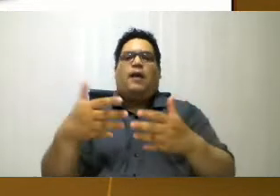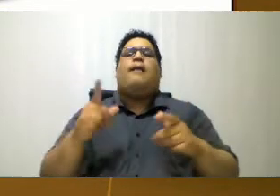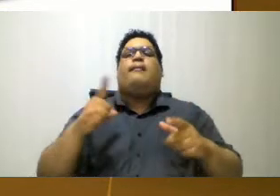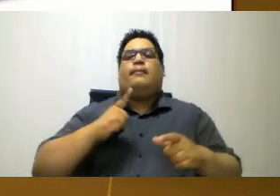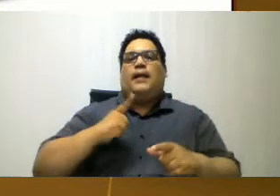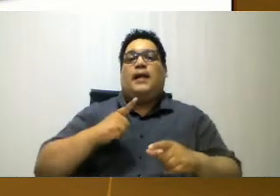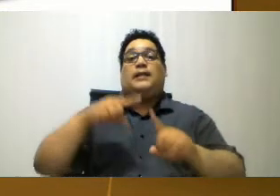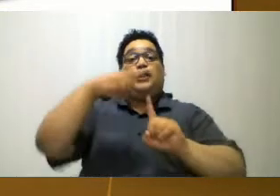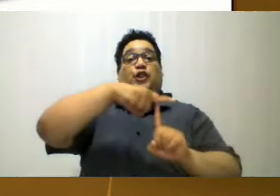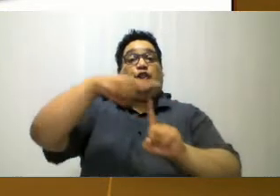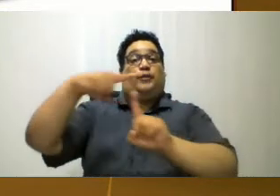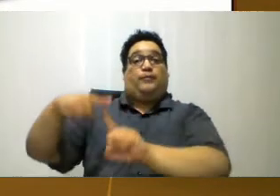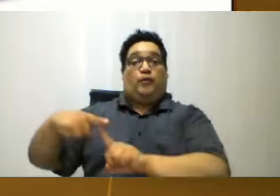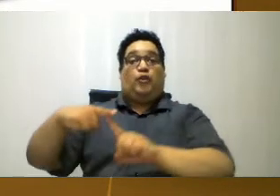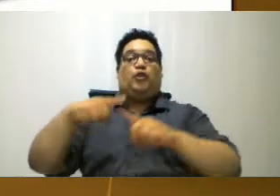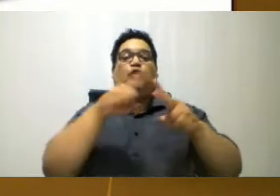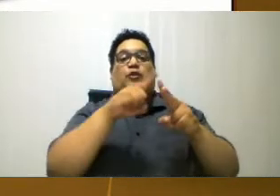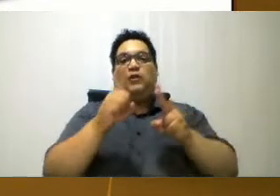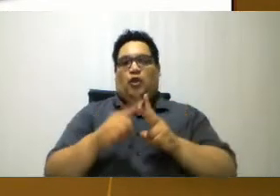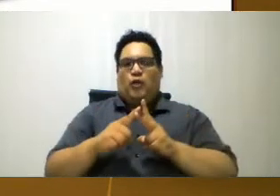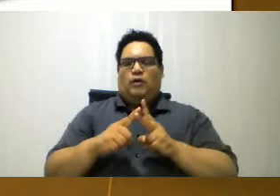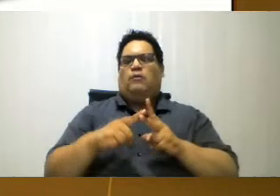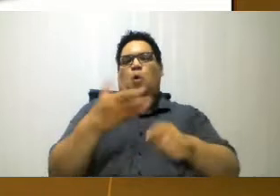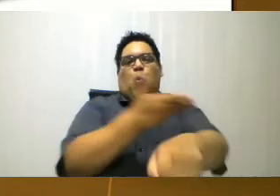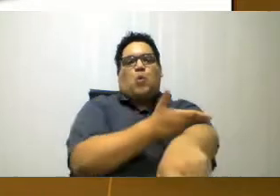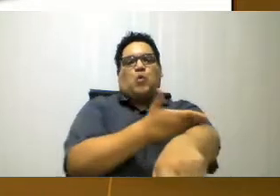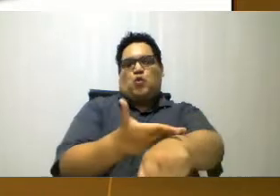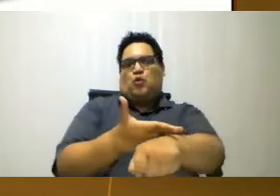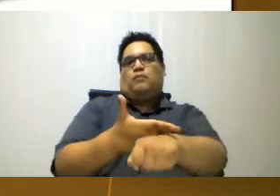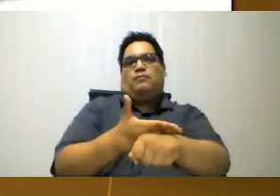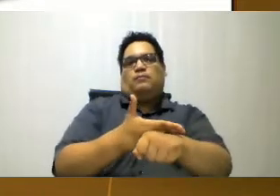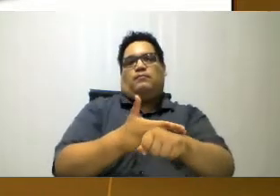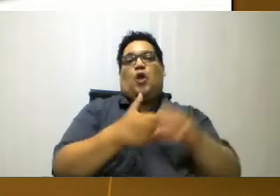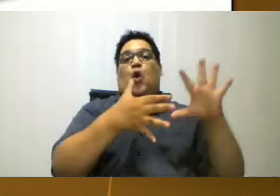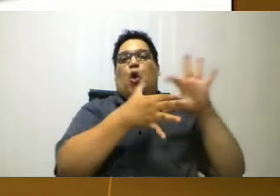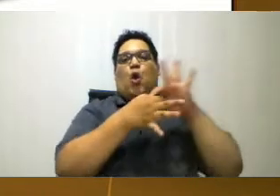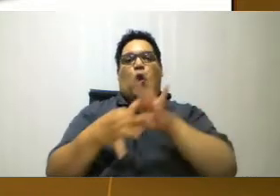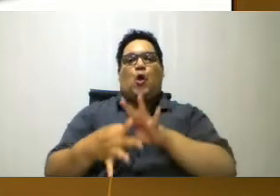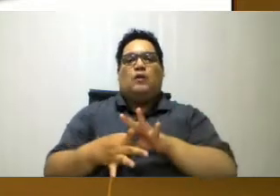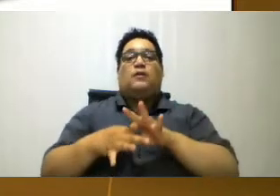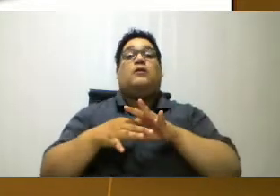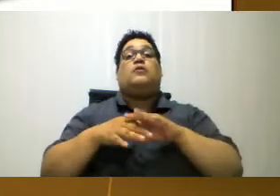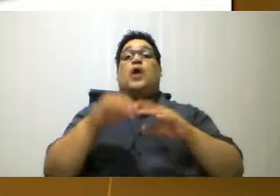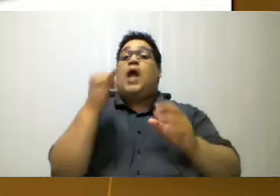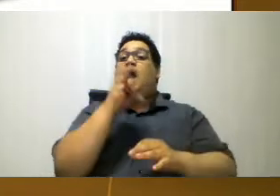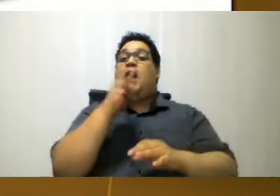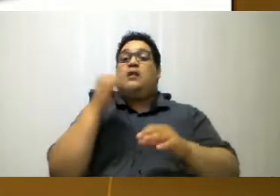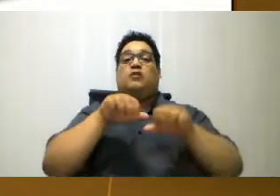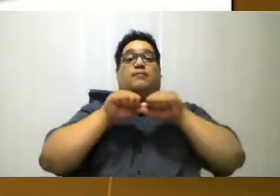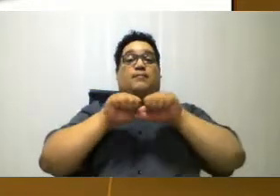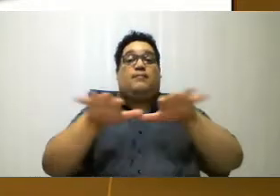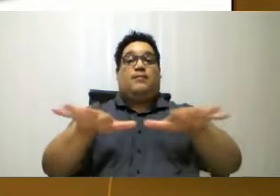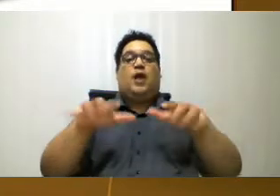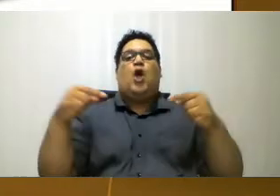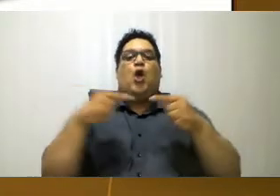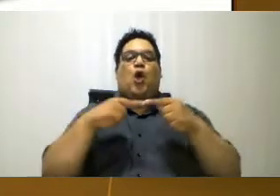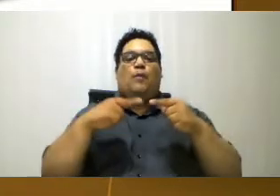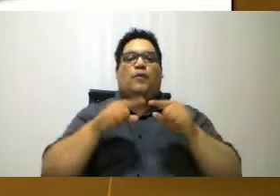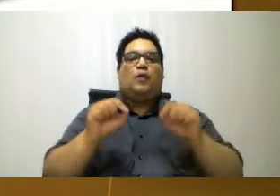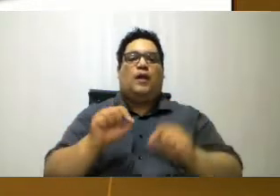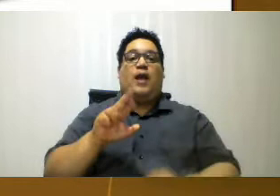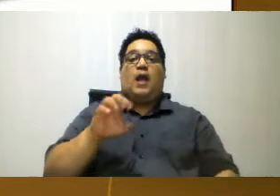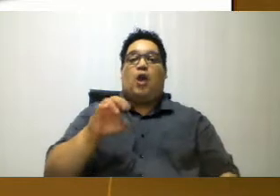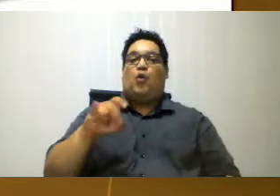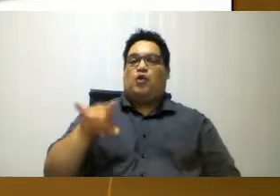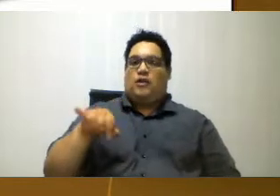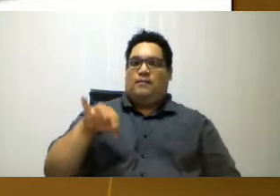tipos, existem mais comuns, né, no setor da geração e da transmissão, que é o recondicionamento, onde você flui óleo